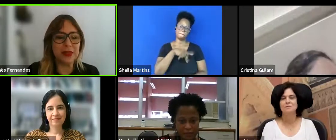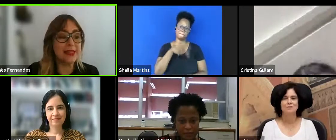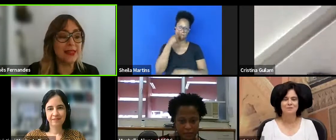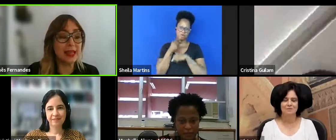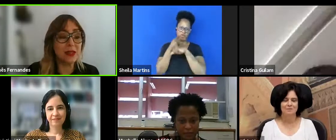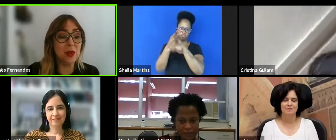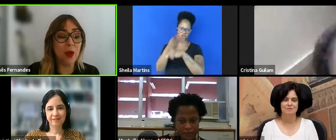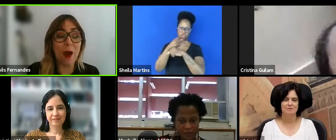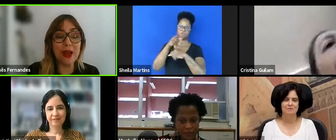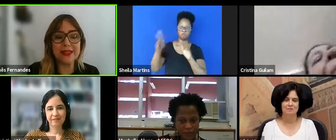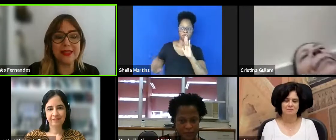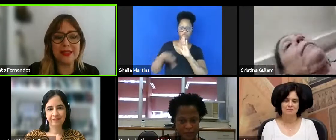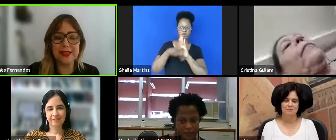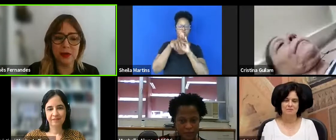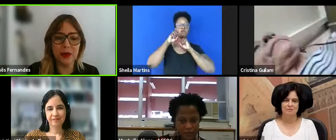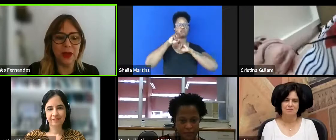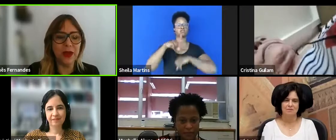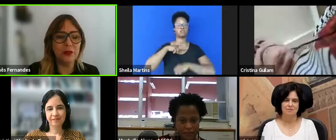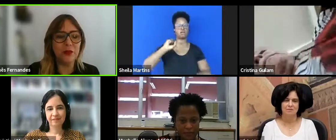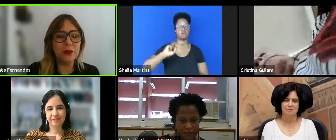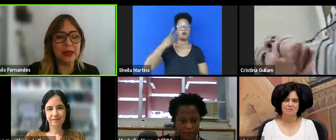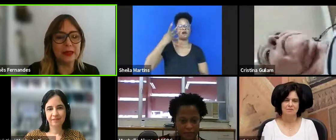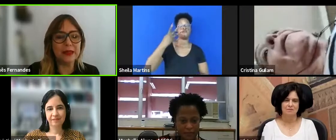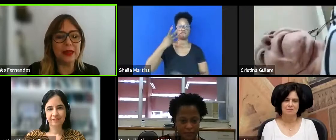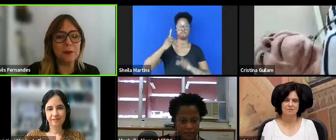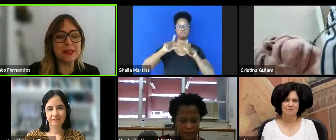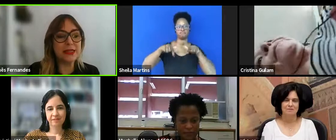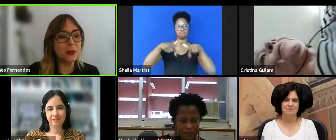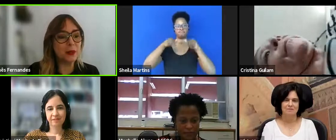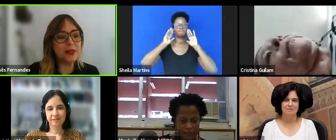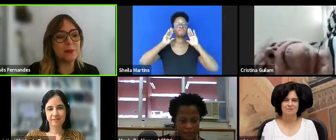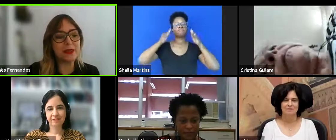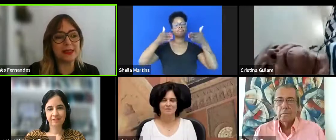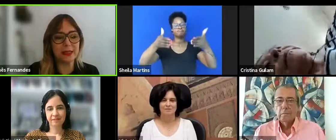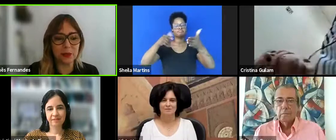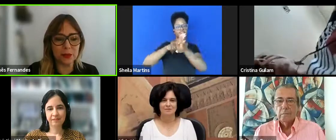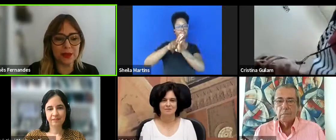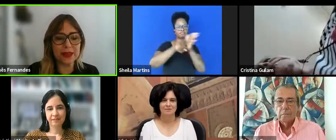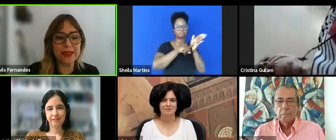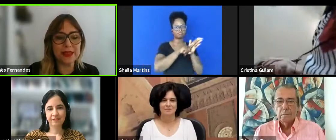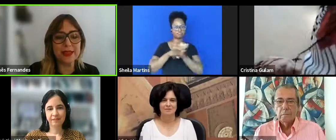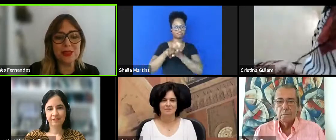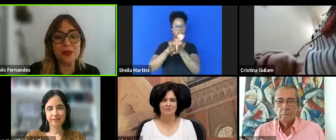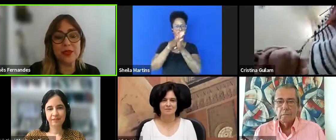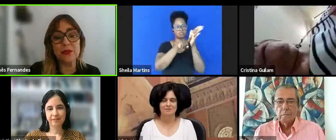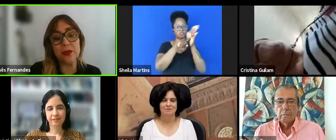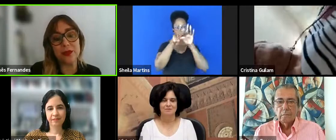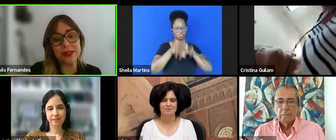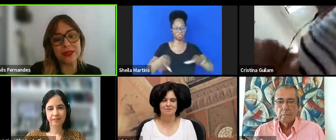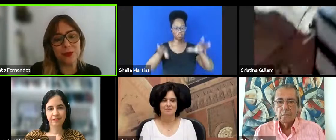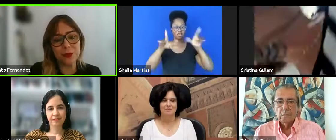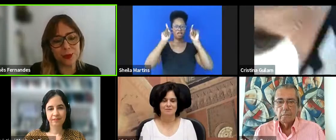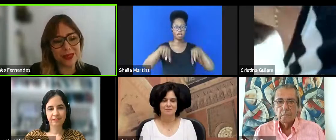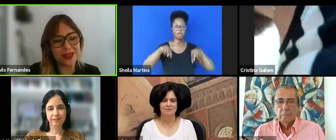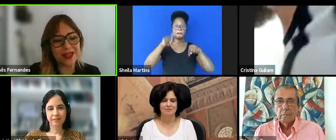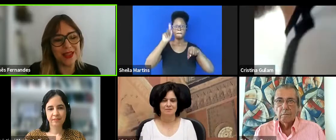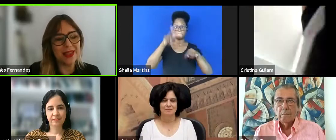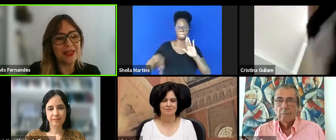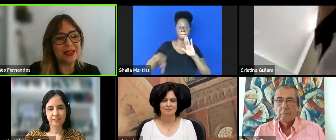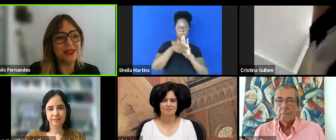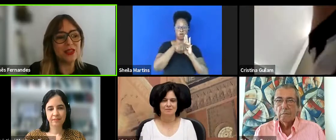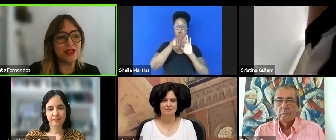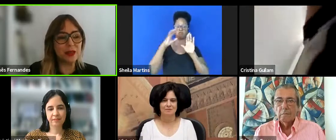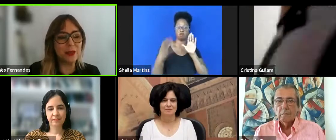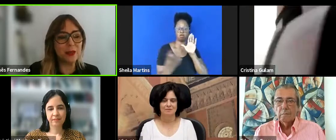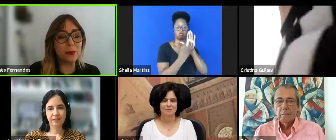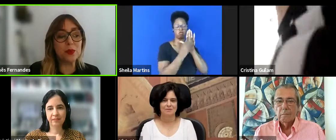educacional, que está em sua quarta edição, é voltada a pesquisadores e pesquisadoras que sejam servidores da Fiocruz